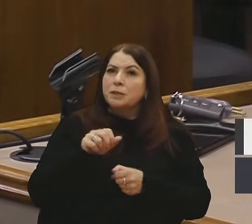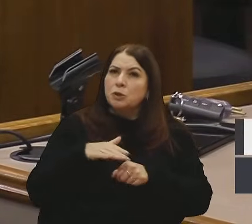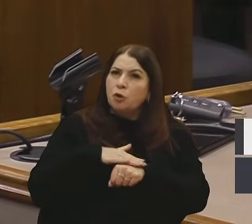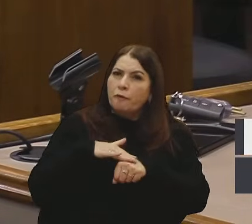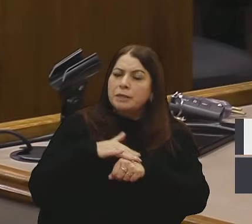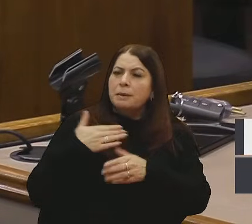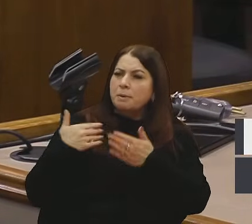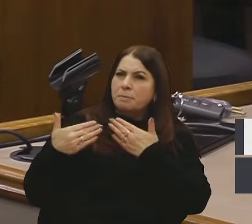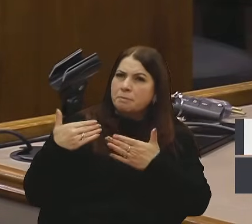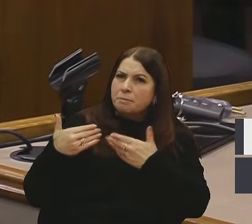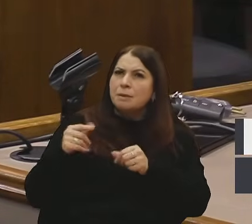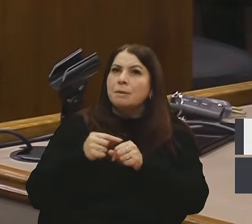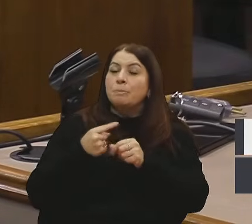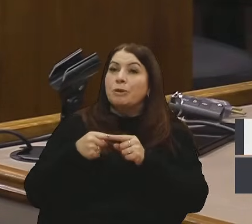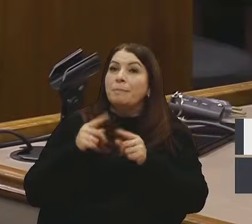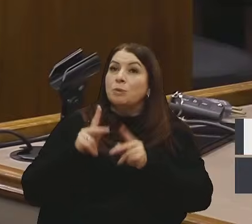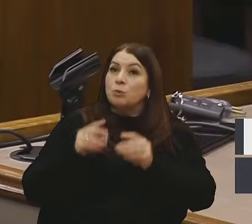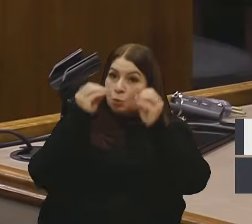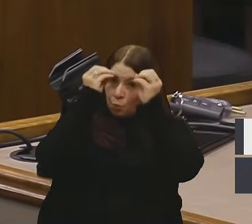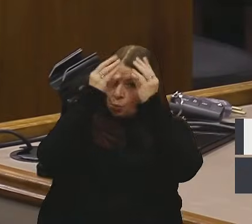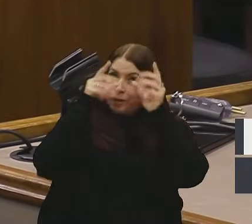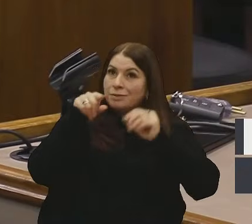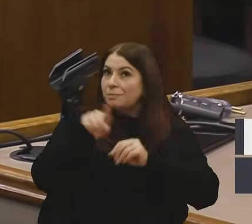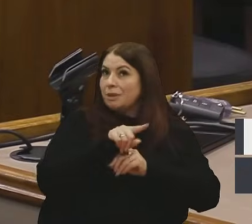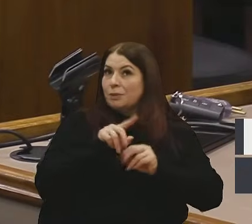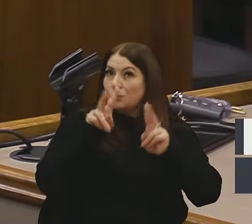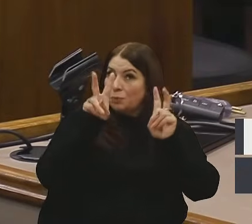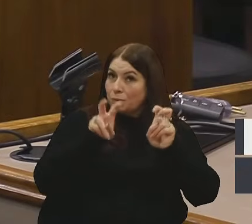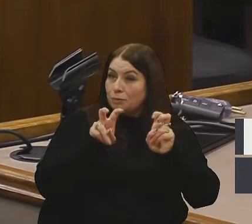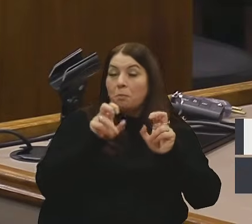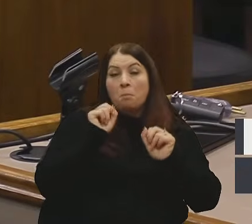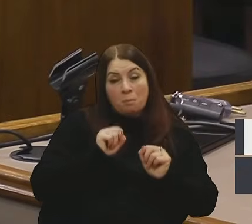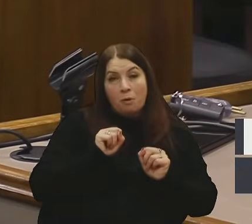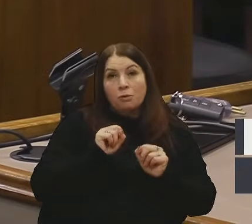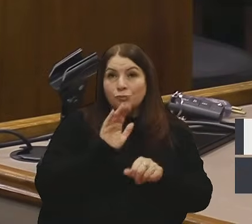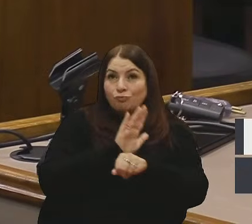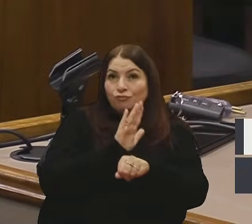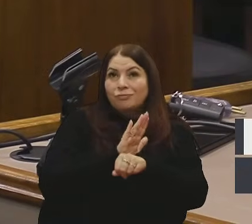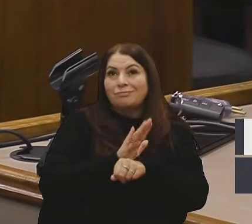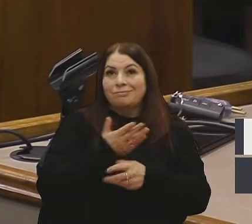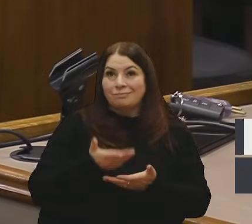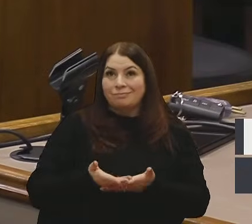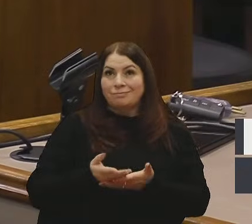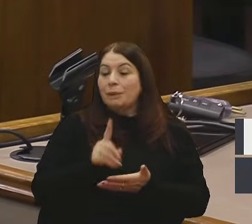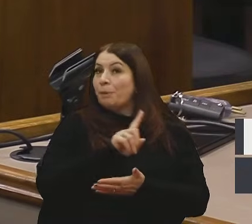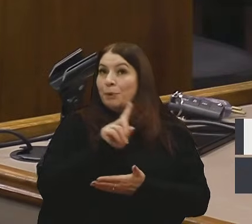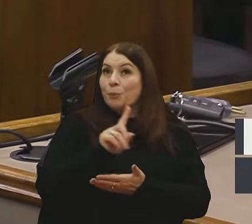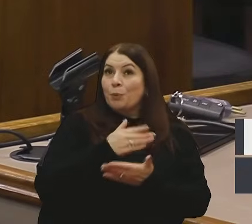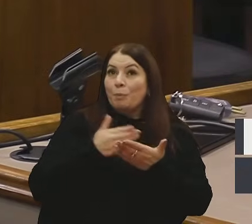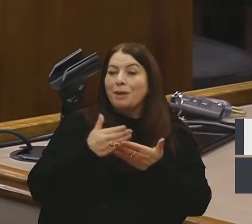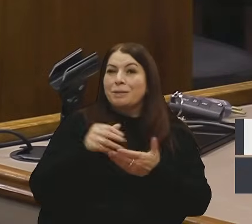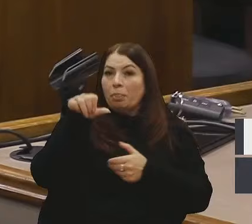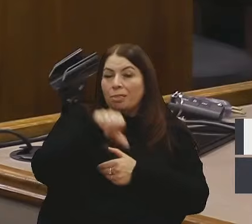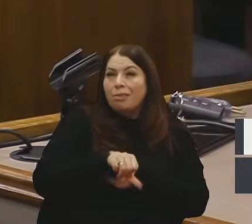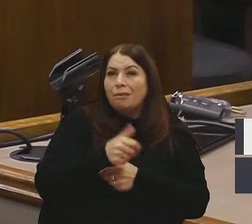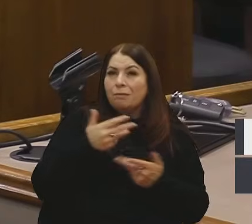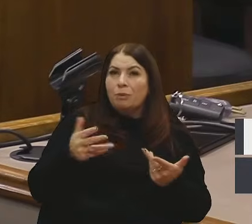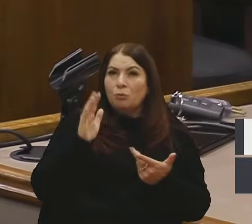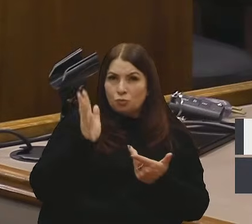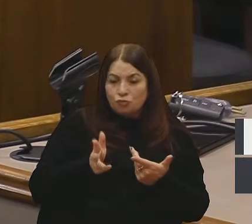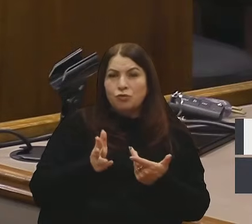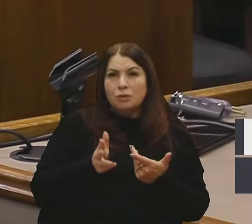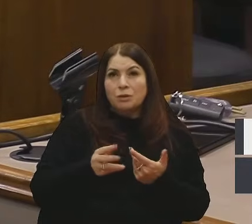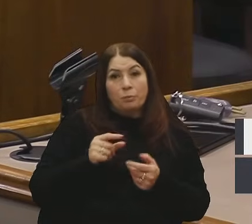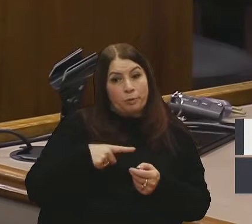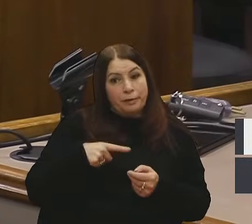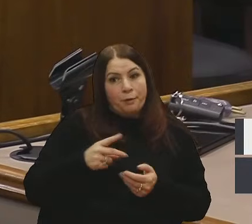porque as pessoas que têm conhecimento no assunto podem nos auxiliar para que a gente não entre no fracasso, como foi e como